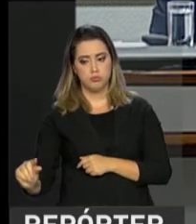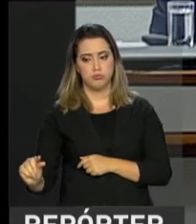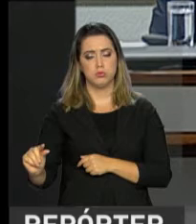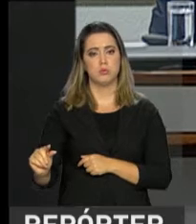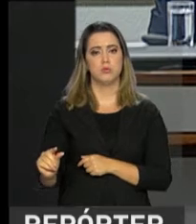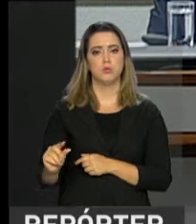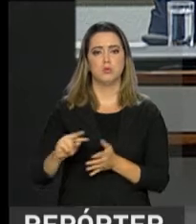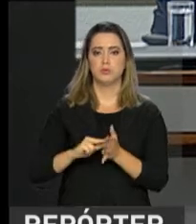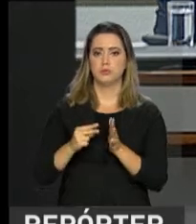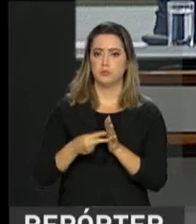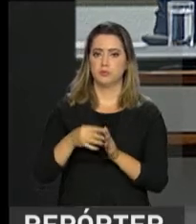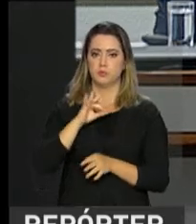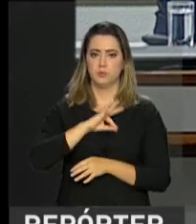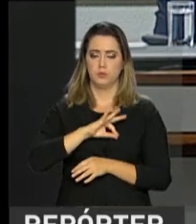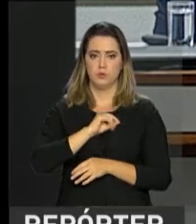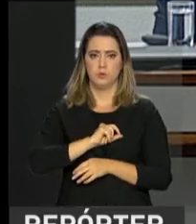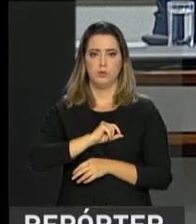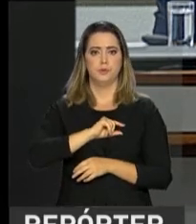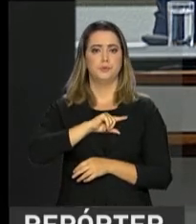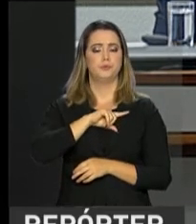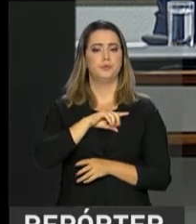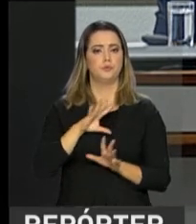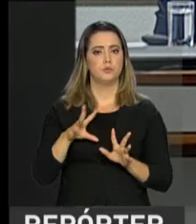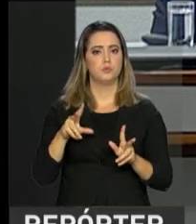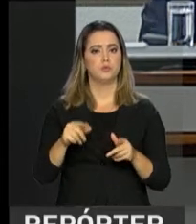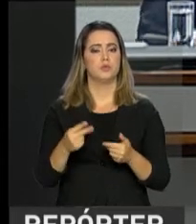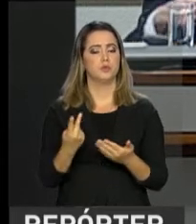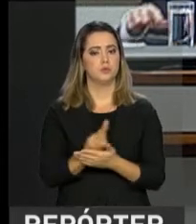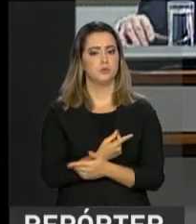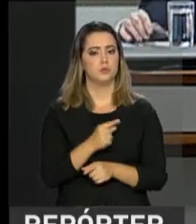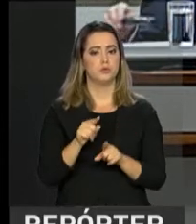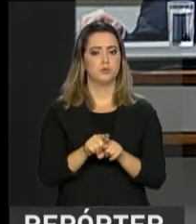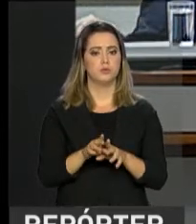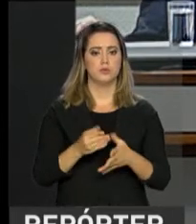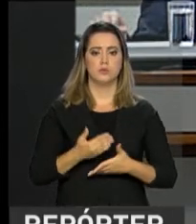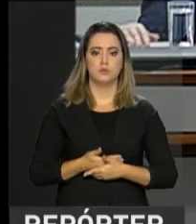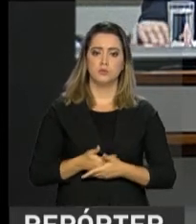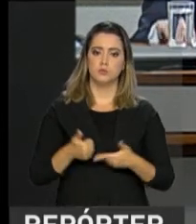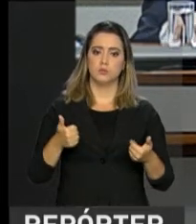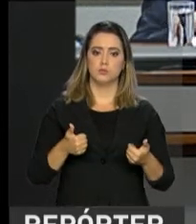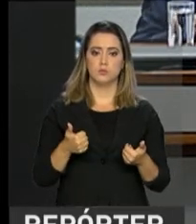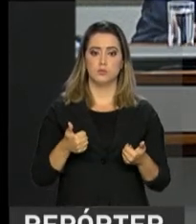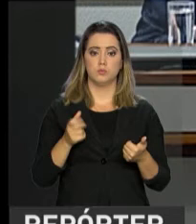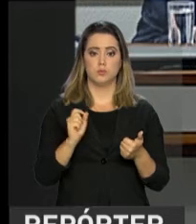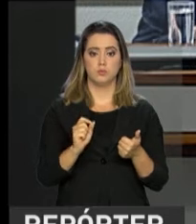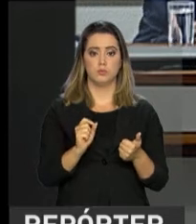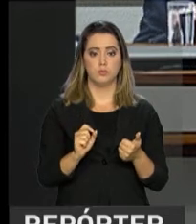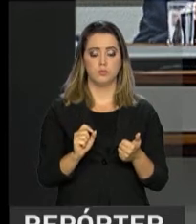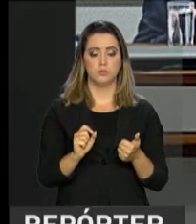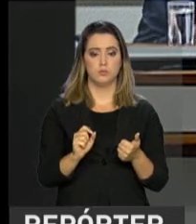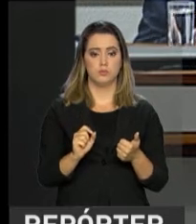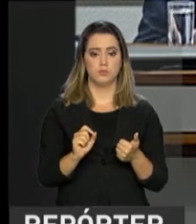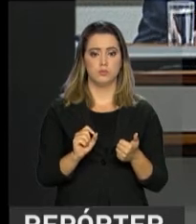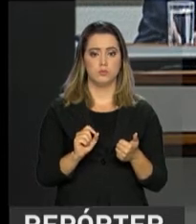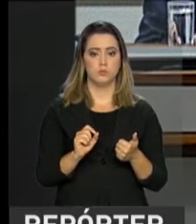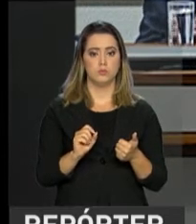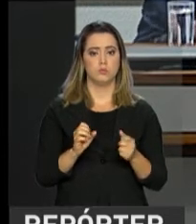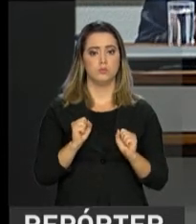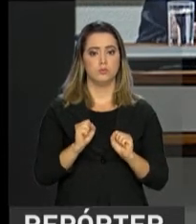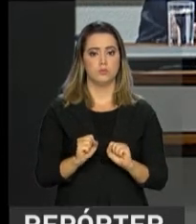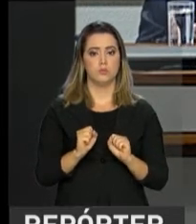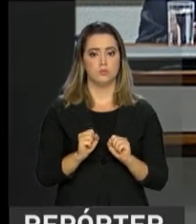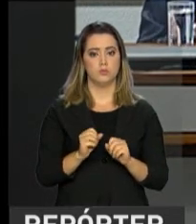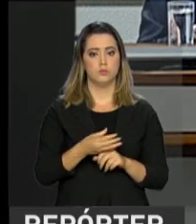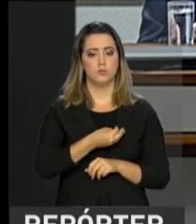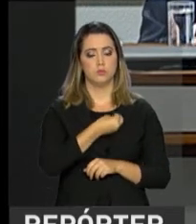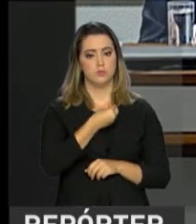da renda, tudo isso, portanto, leva a uma melhora das